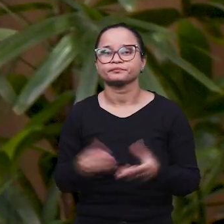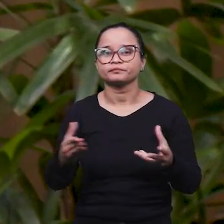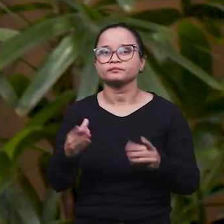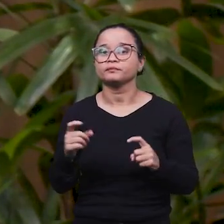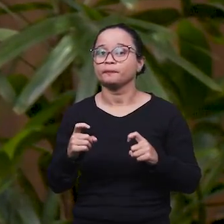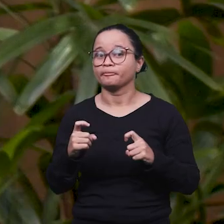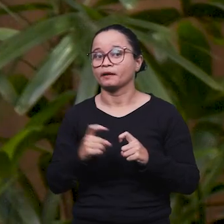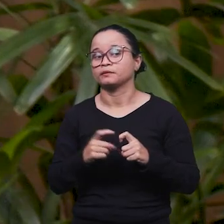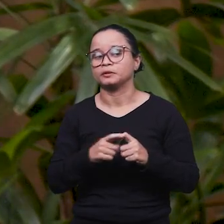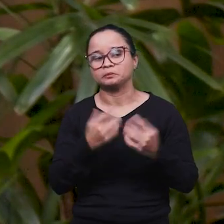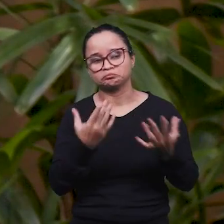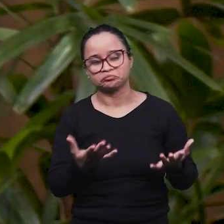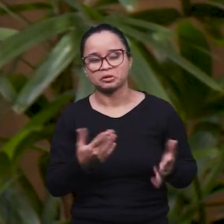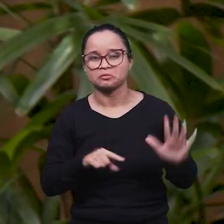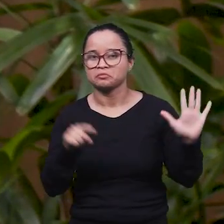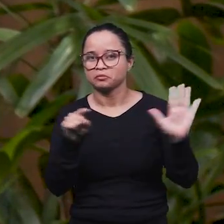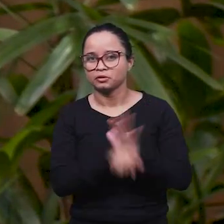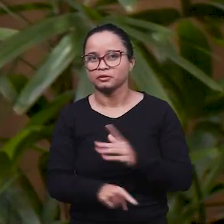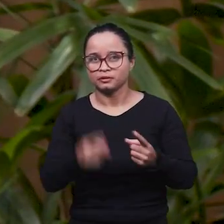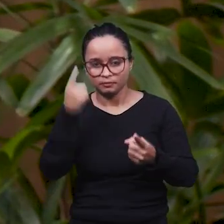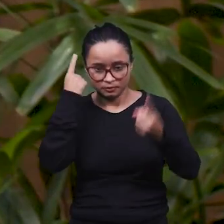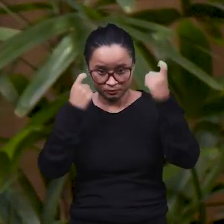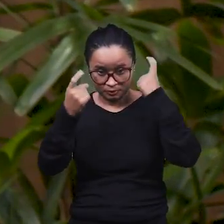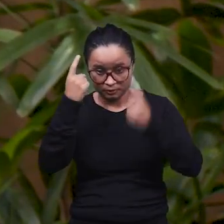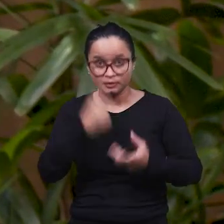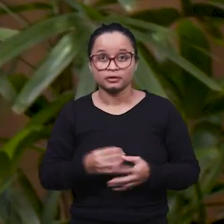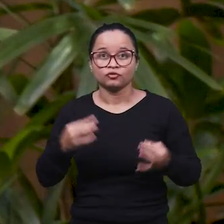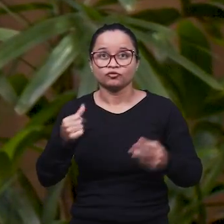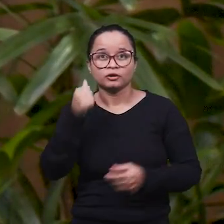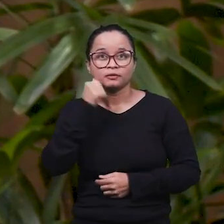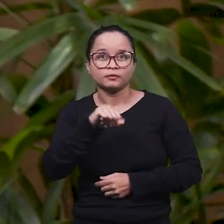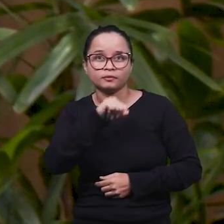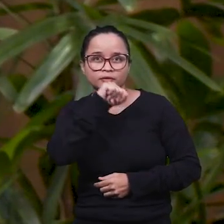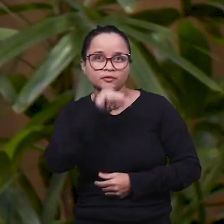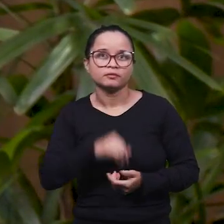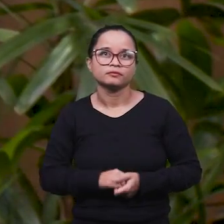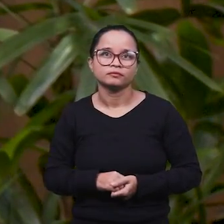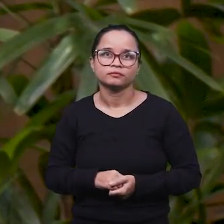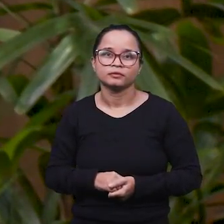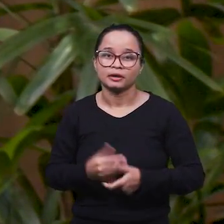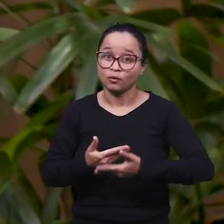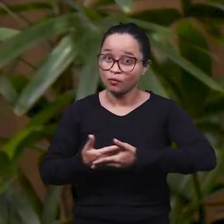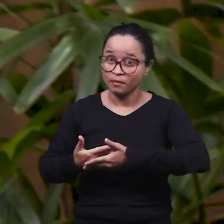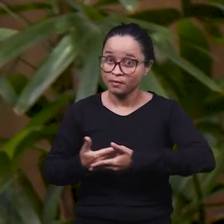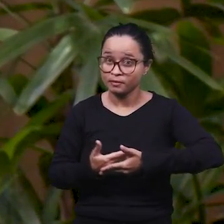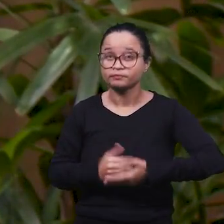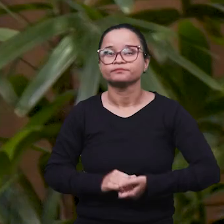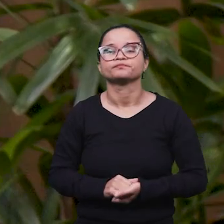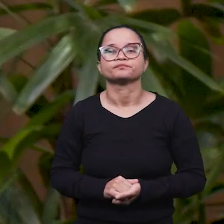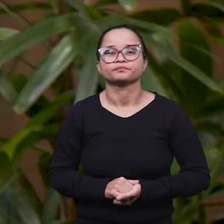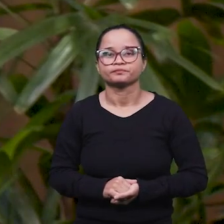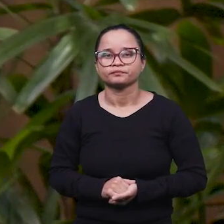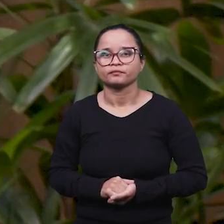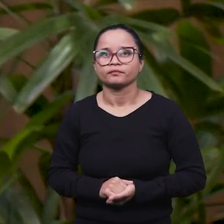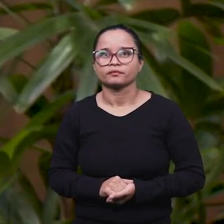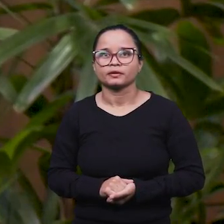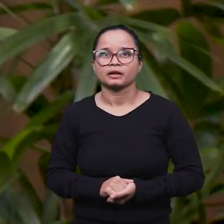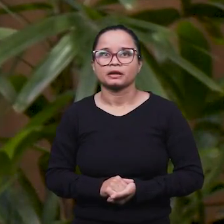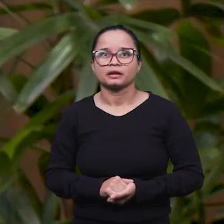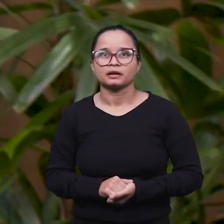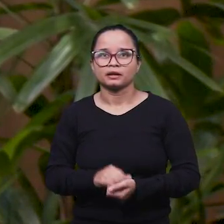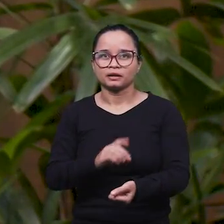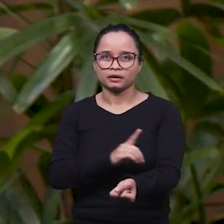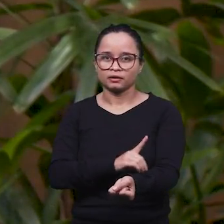pergunta que eu acredito que é uma preocupação, né, de todas as mães, que é com o bebê, né? Aí a